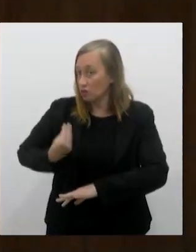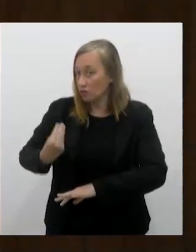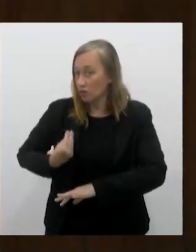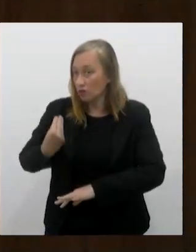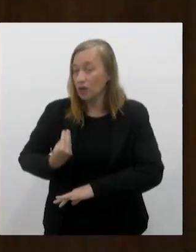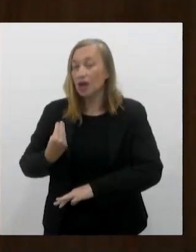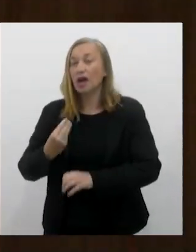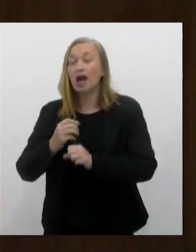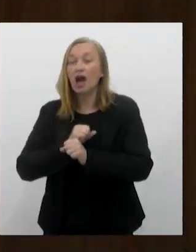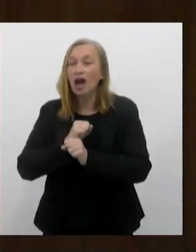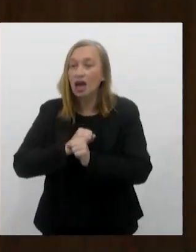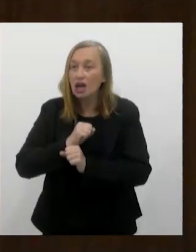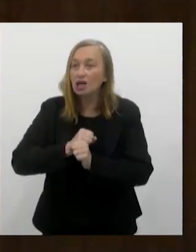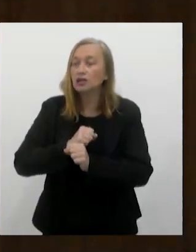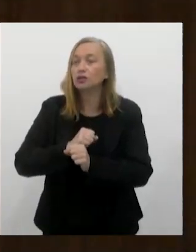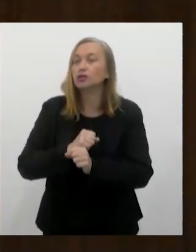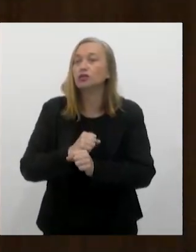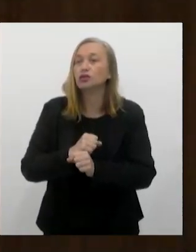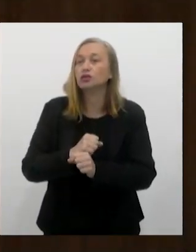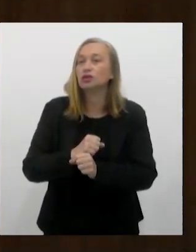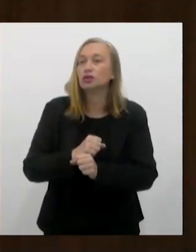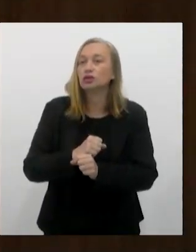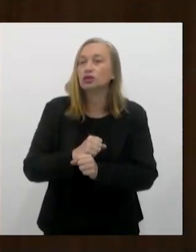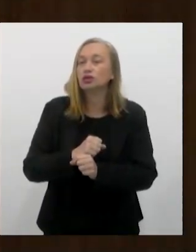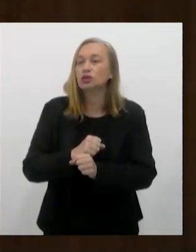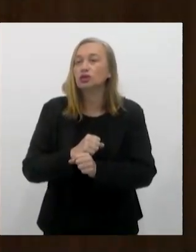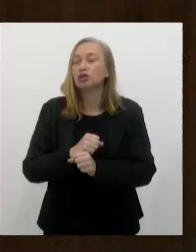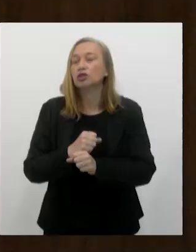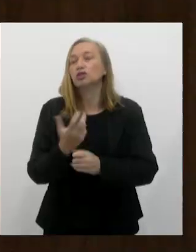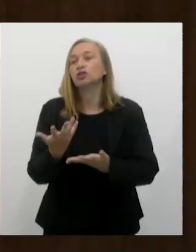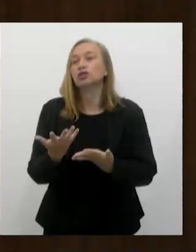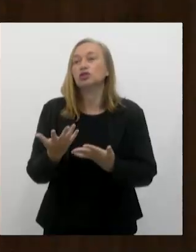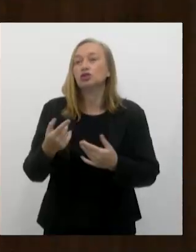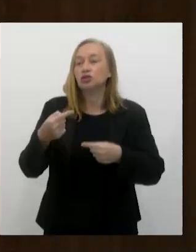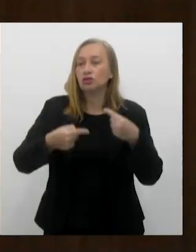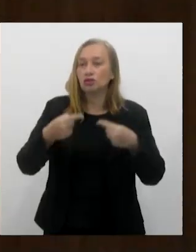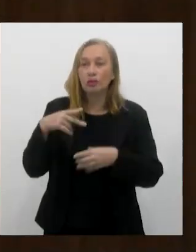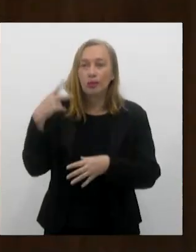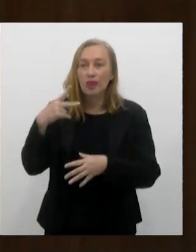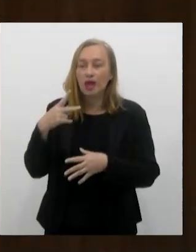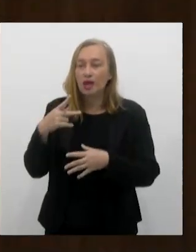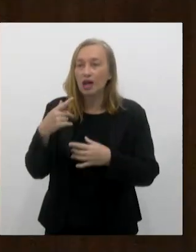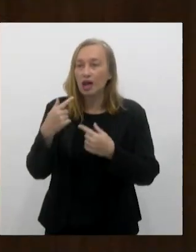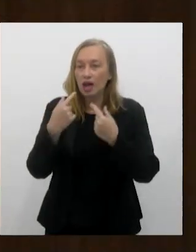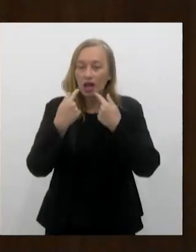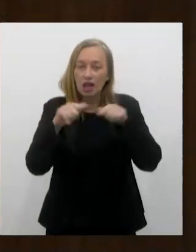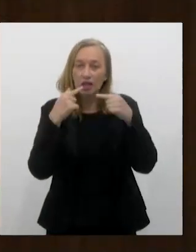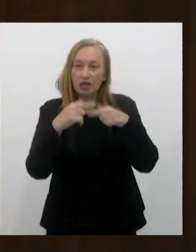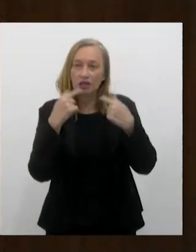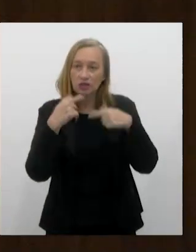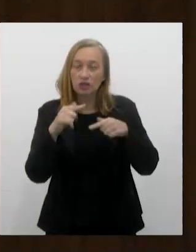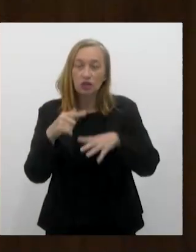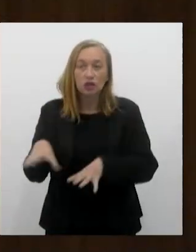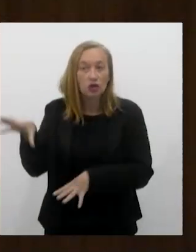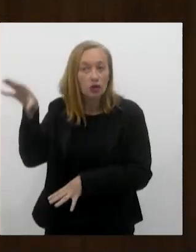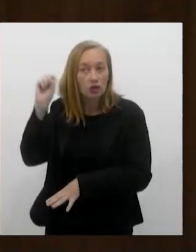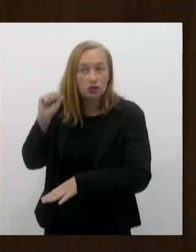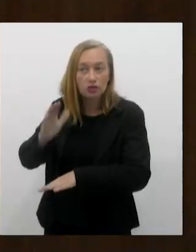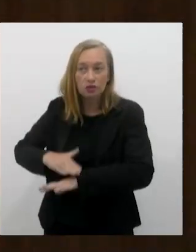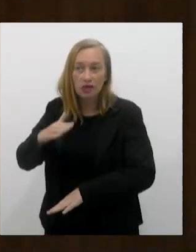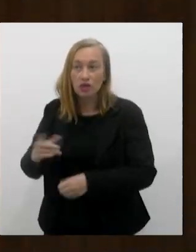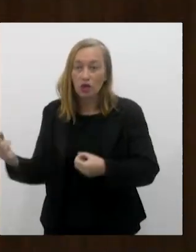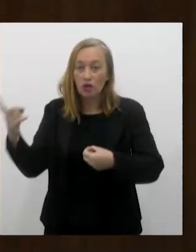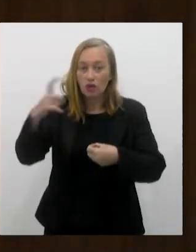muito tempo, né, de polarização política, o xingamento do outro lado que eu mais ouço é: volte para o